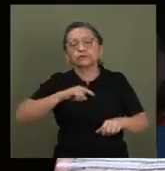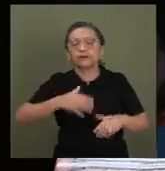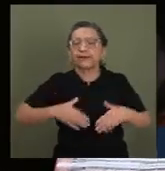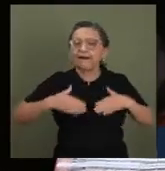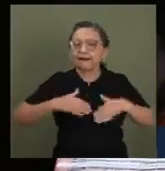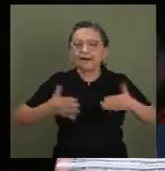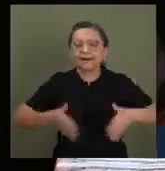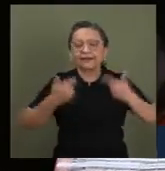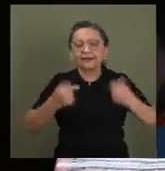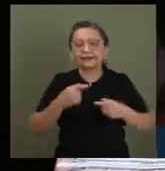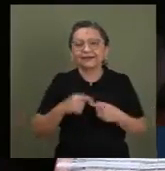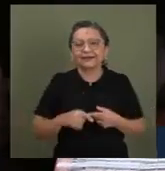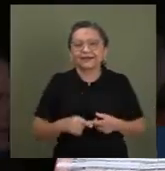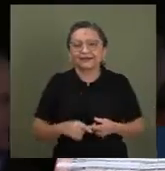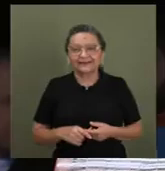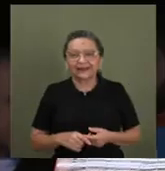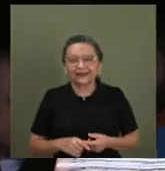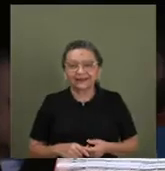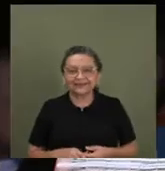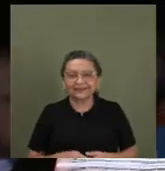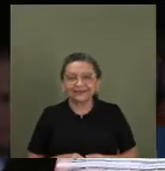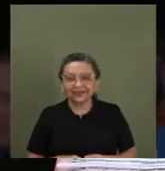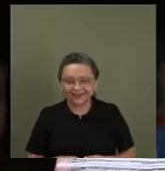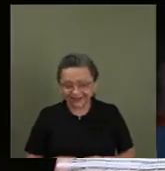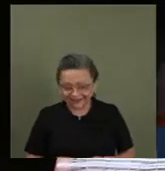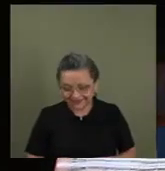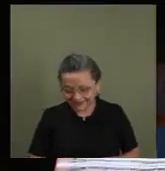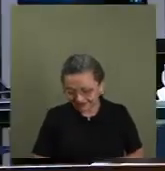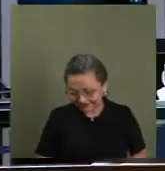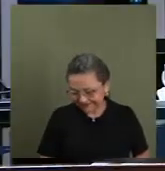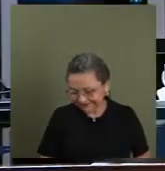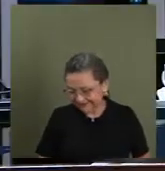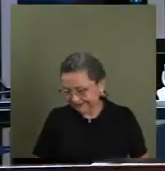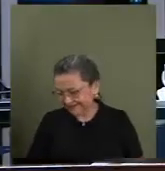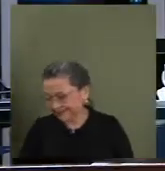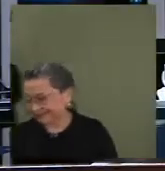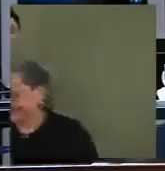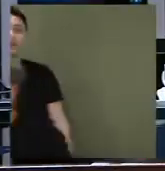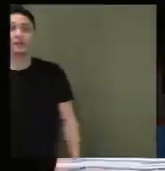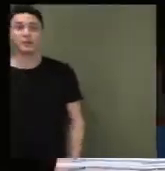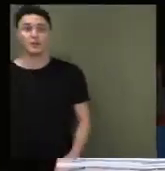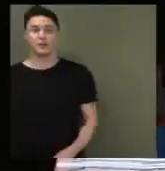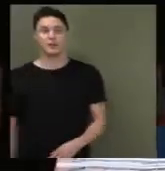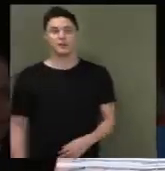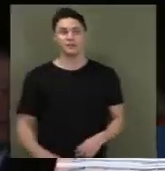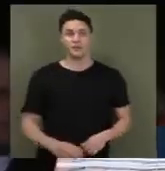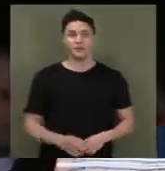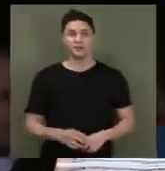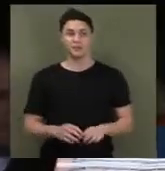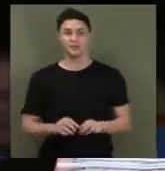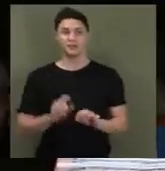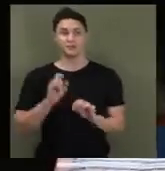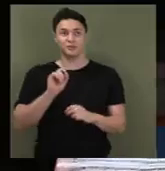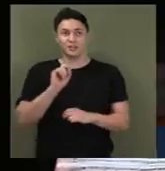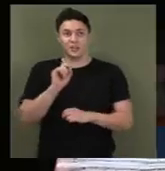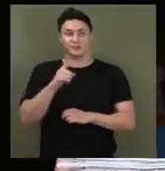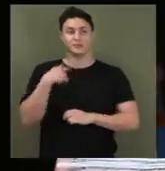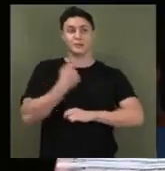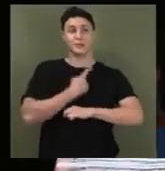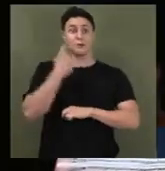de presidir junto com Vossa Excelência, o senador Marcos Pontes, e mais outros 6 senadores.